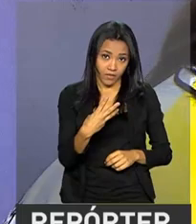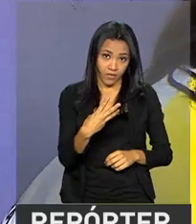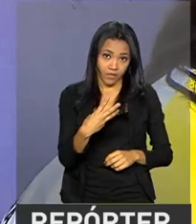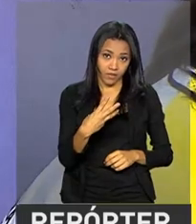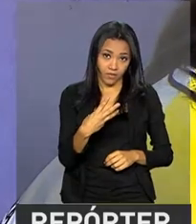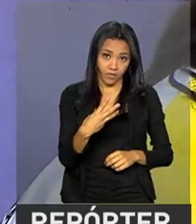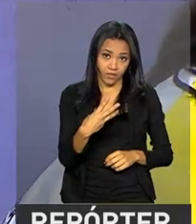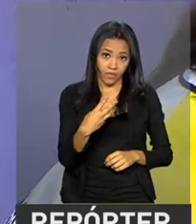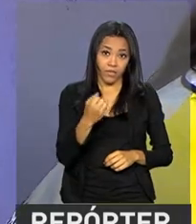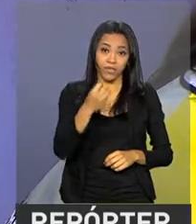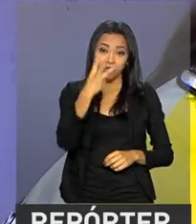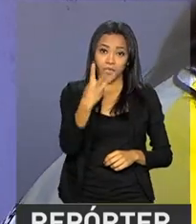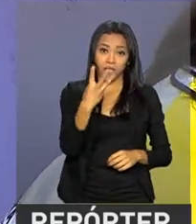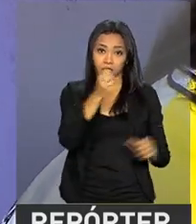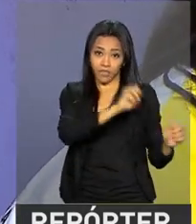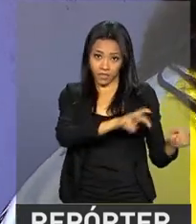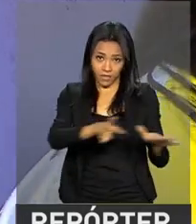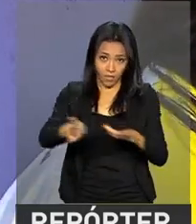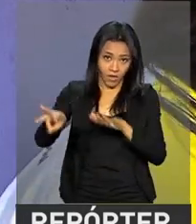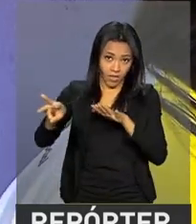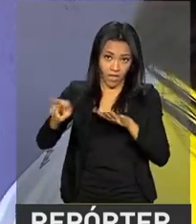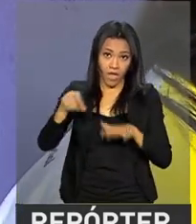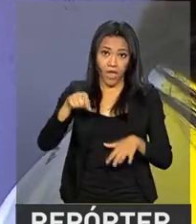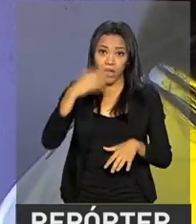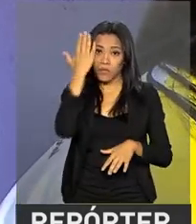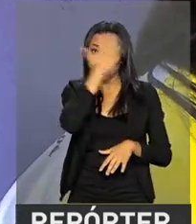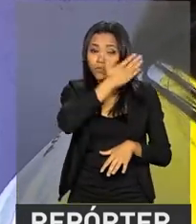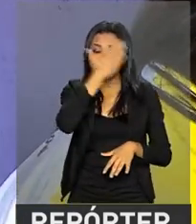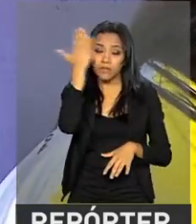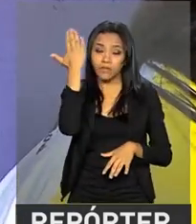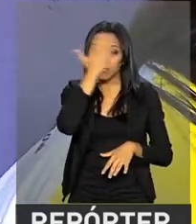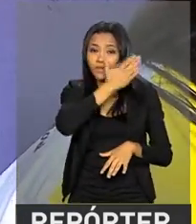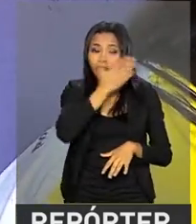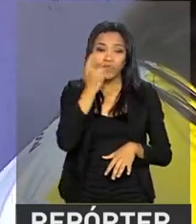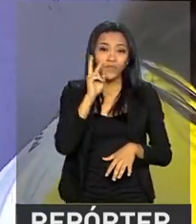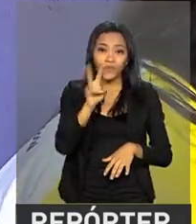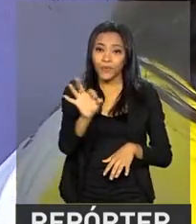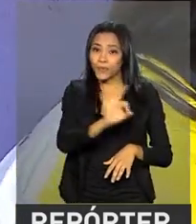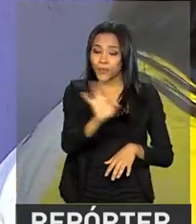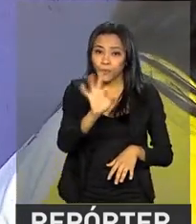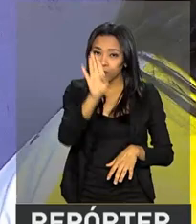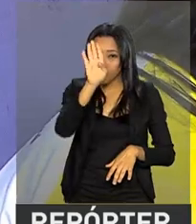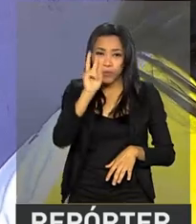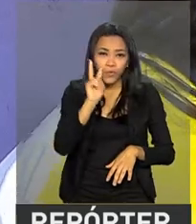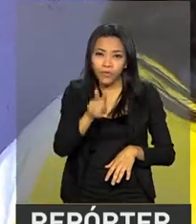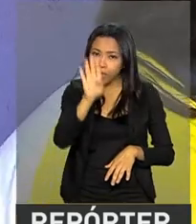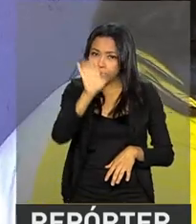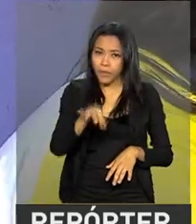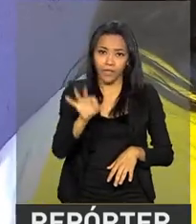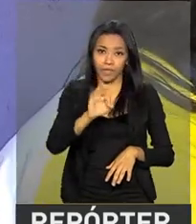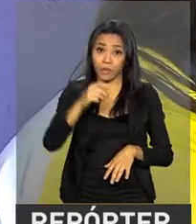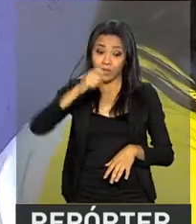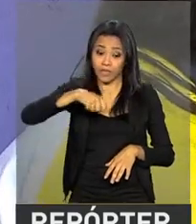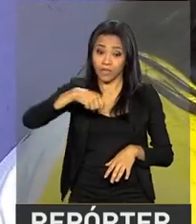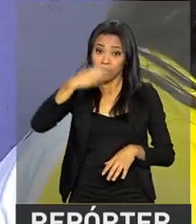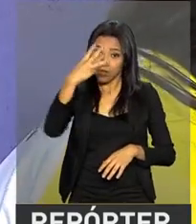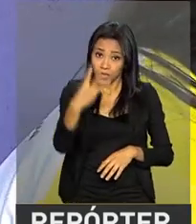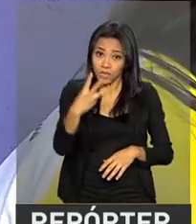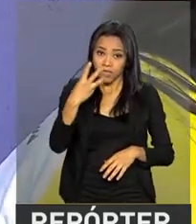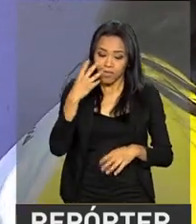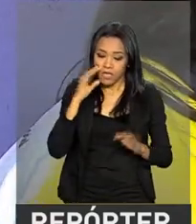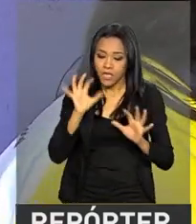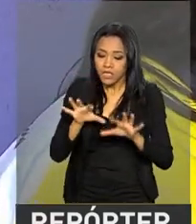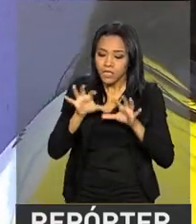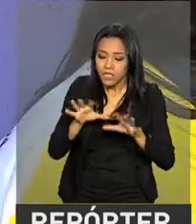3 semanas de idade, ela não enxerga, não enxerga direito. Uhum. Ou seja, com esse empenho de